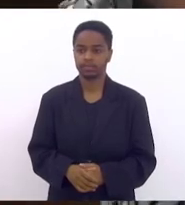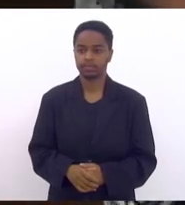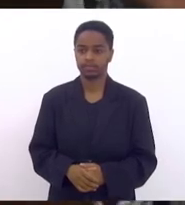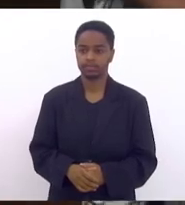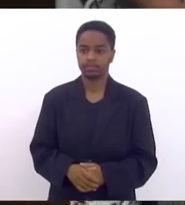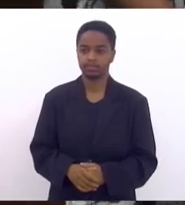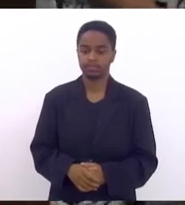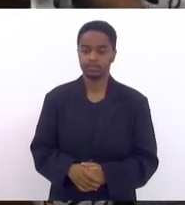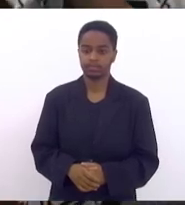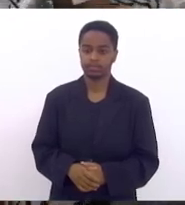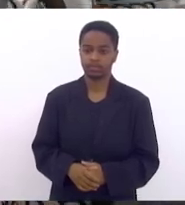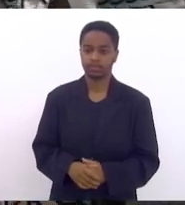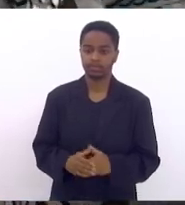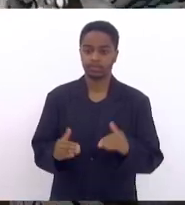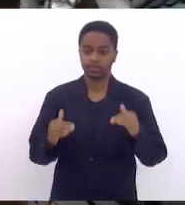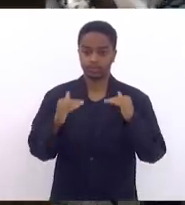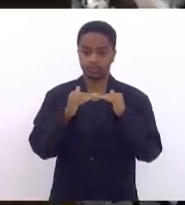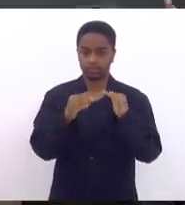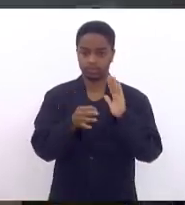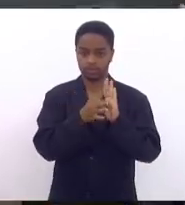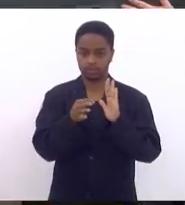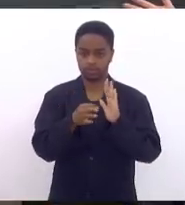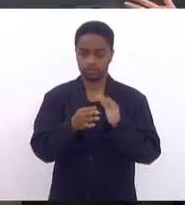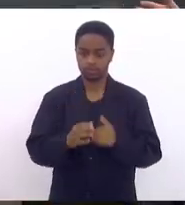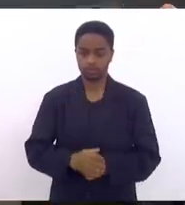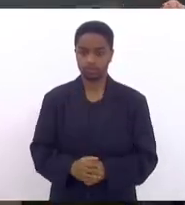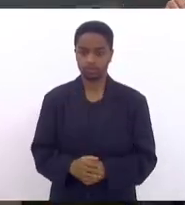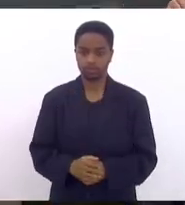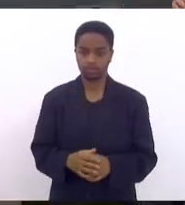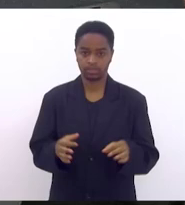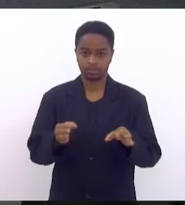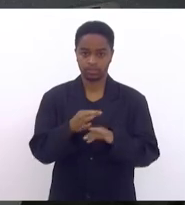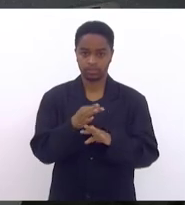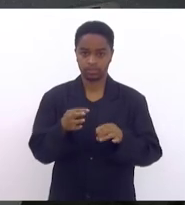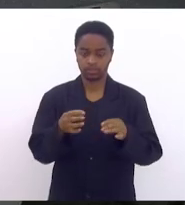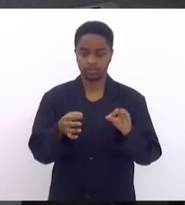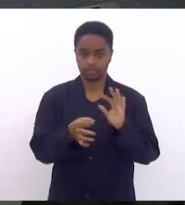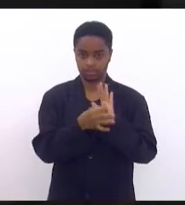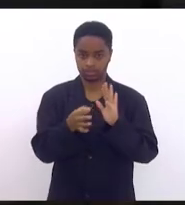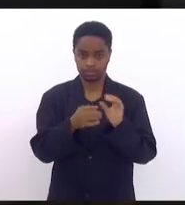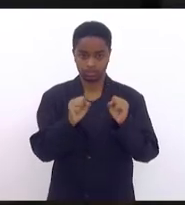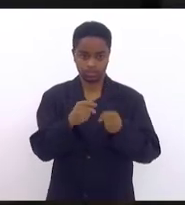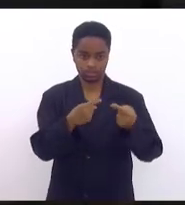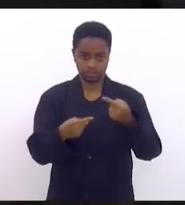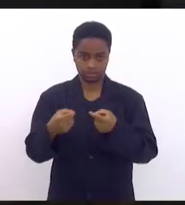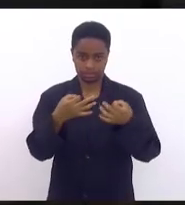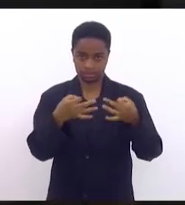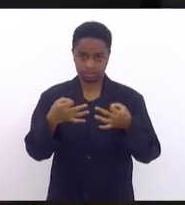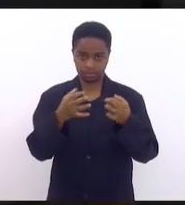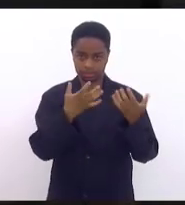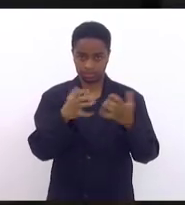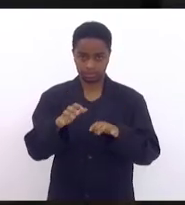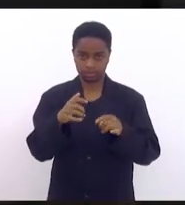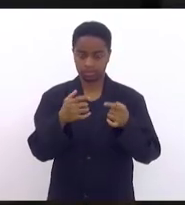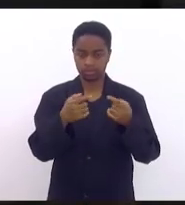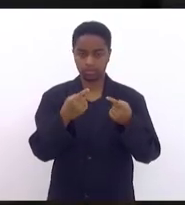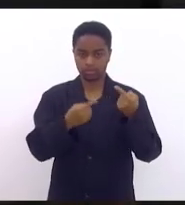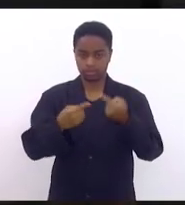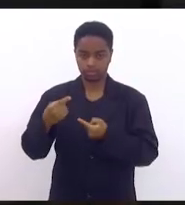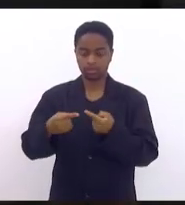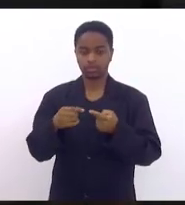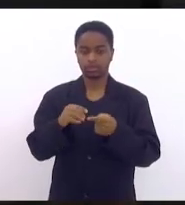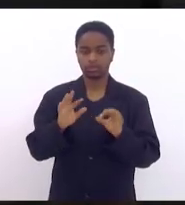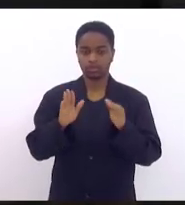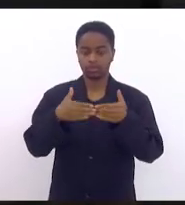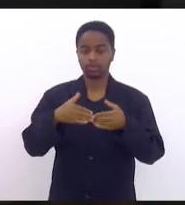Senhora presidente, o parecer é favorável. Com o parecer emitido, em discussão, não havendo quem queira discutir, encerrada a discussão. Em votação, os